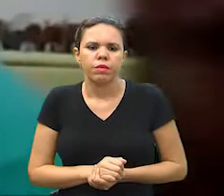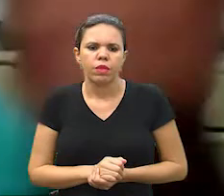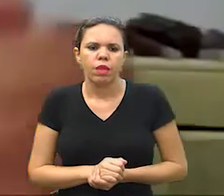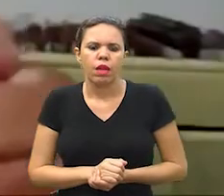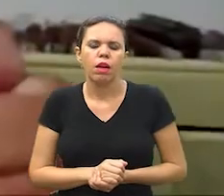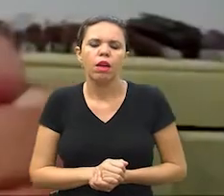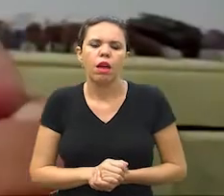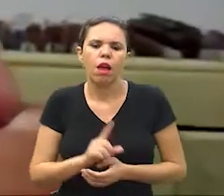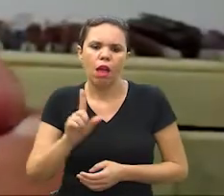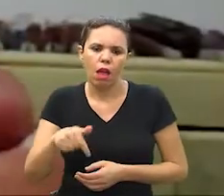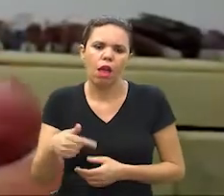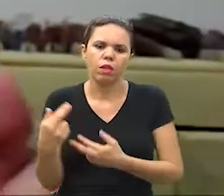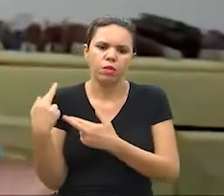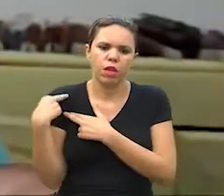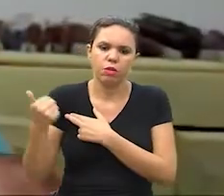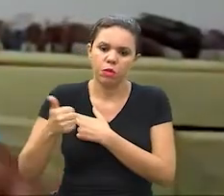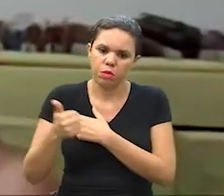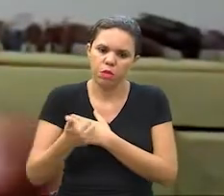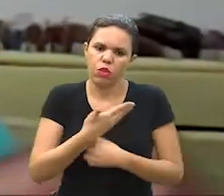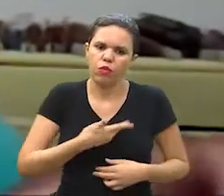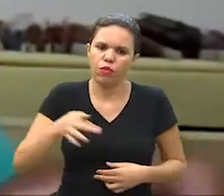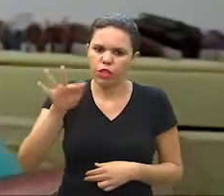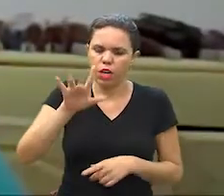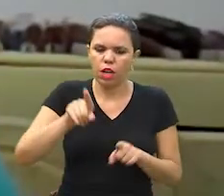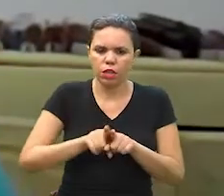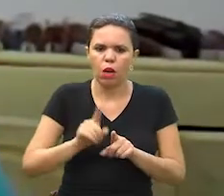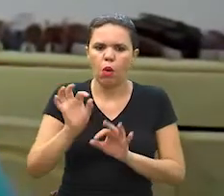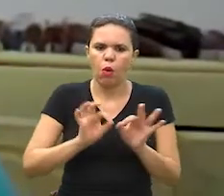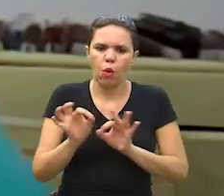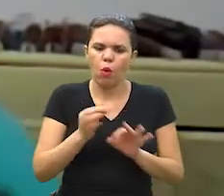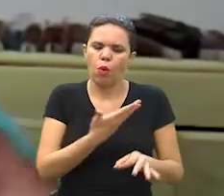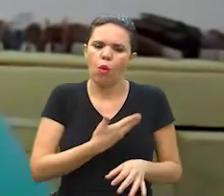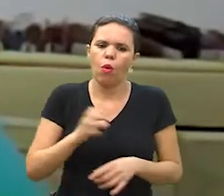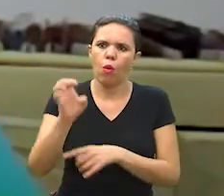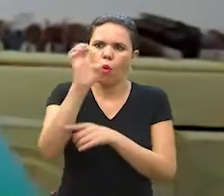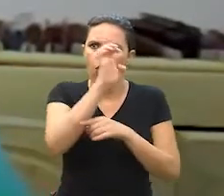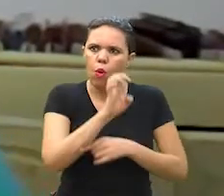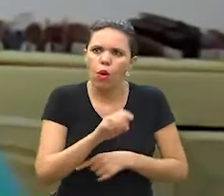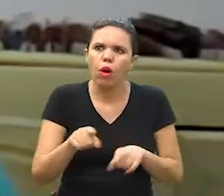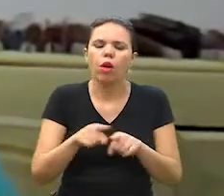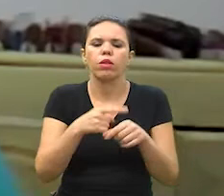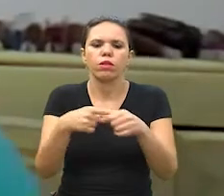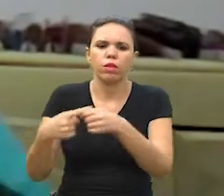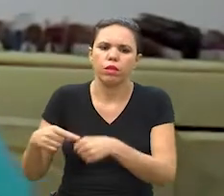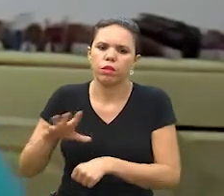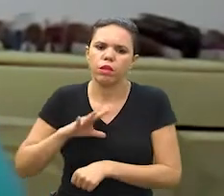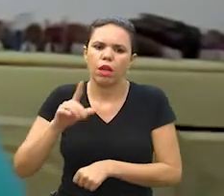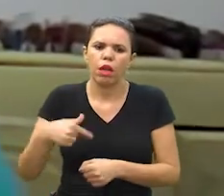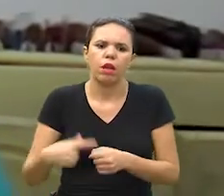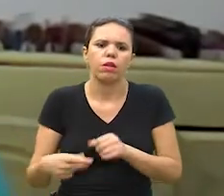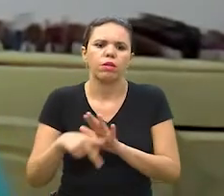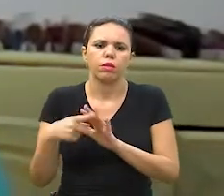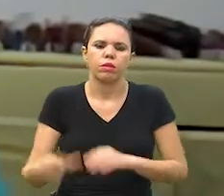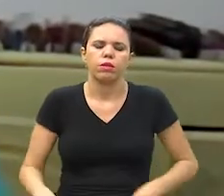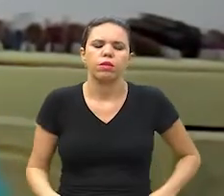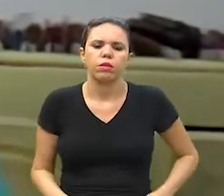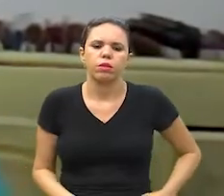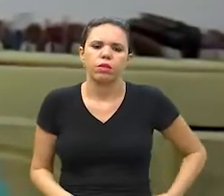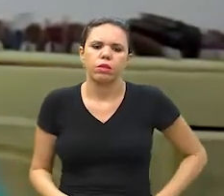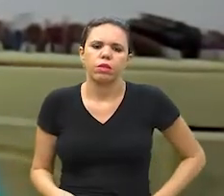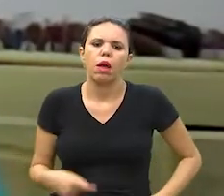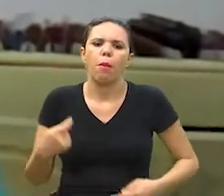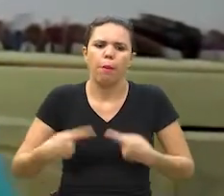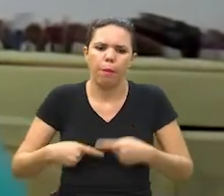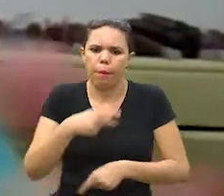partir do governo federal, e organizando a nível de estados e os estados para o município, porque é no município que a